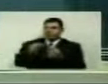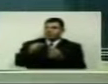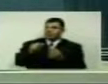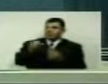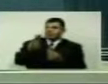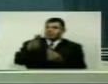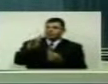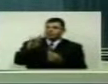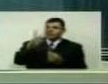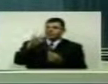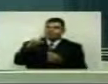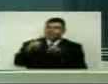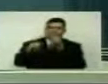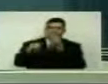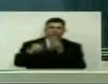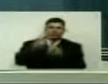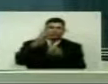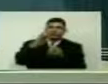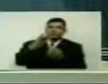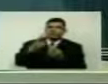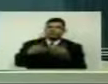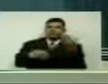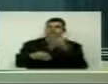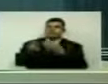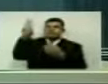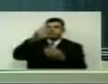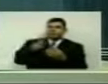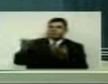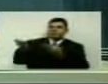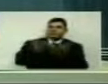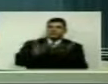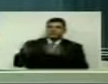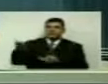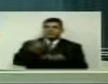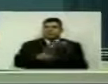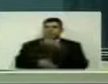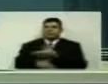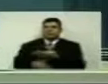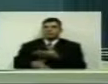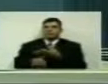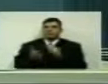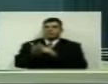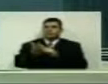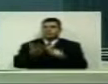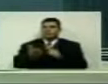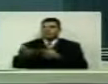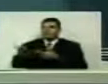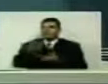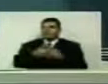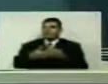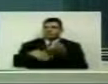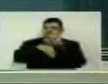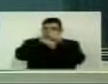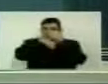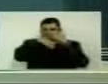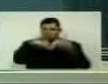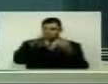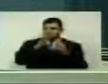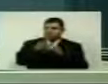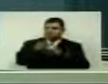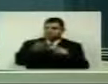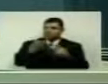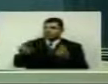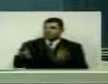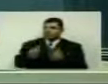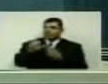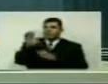do bicho. E quantos não estão utilizando o serviço público para limpar o dinheiro do tráfico, para limpar o